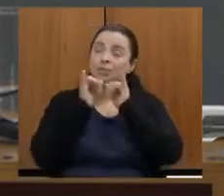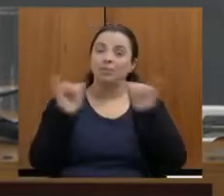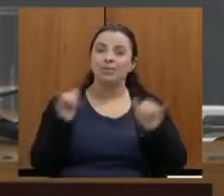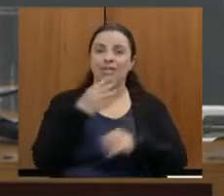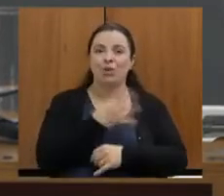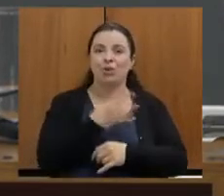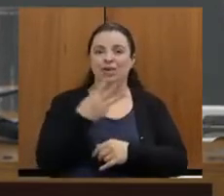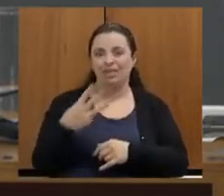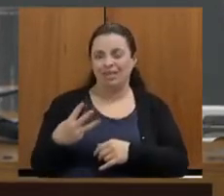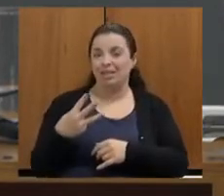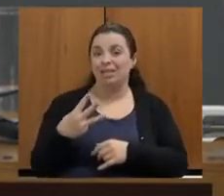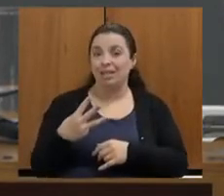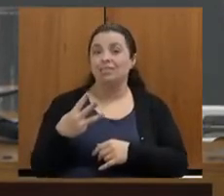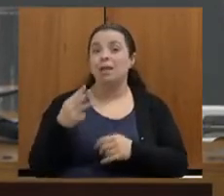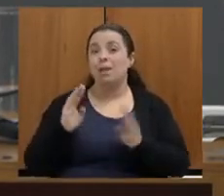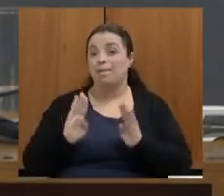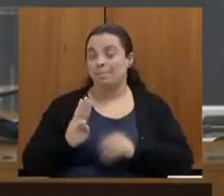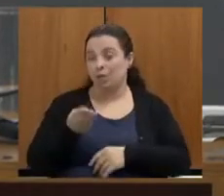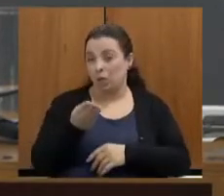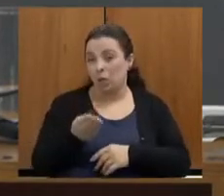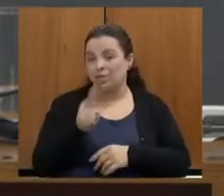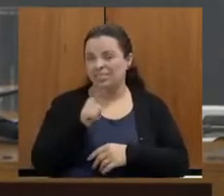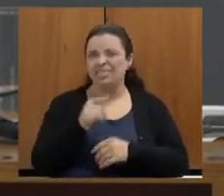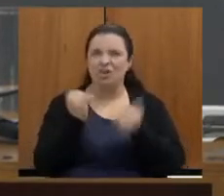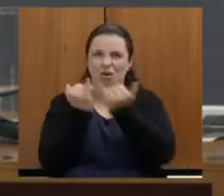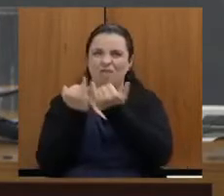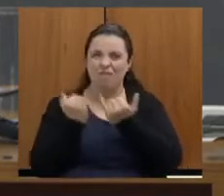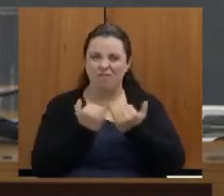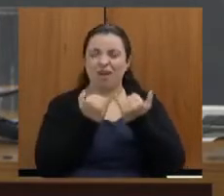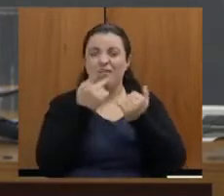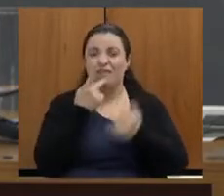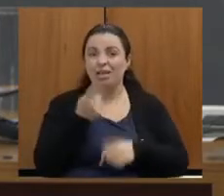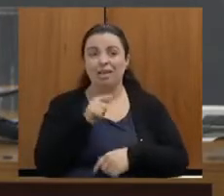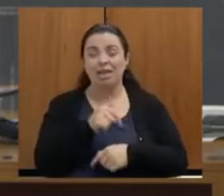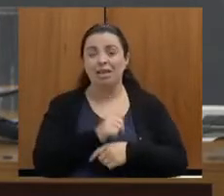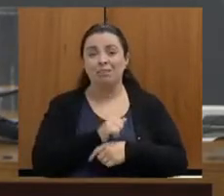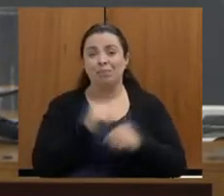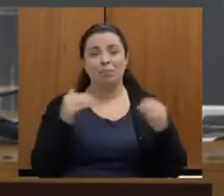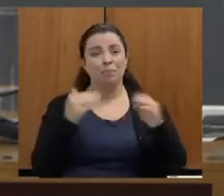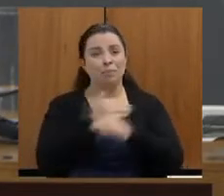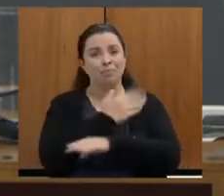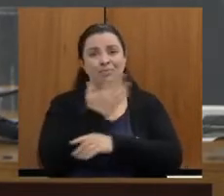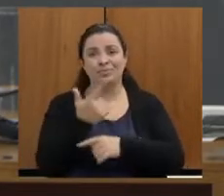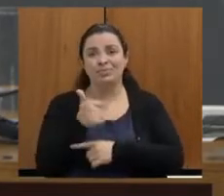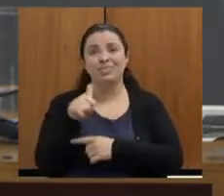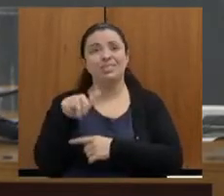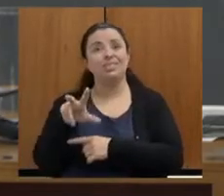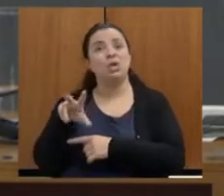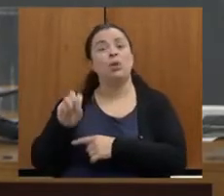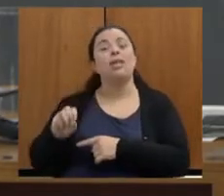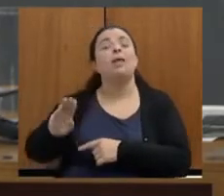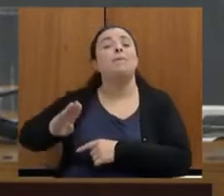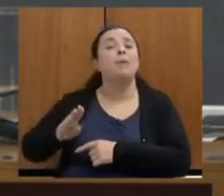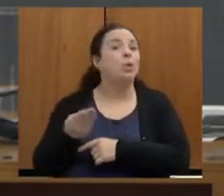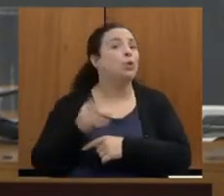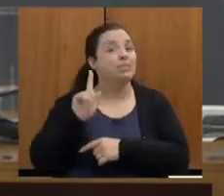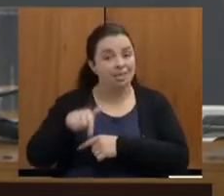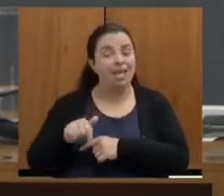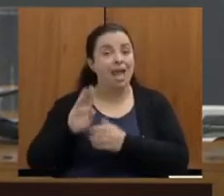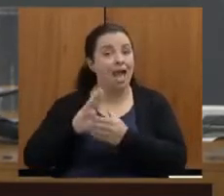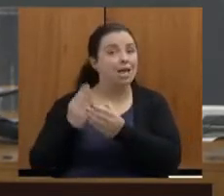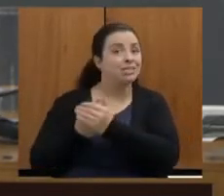que a fofoca que está se tendo é muito aquém do 150 bilhões que é ação Inicial e não adianta anunciar